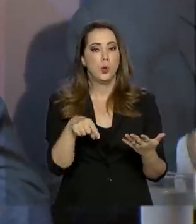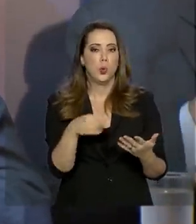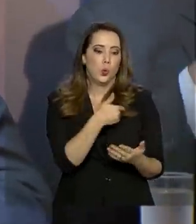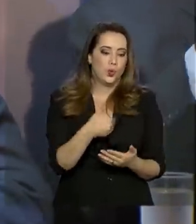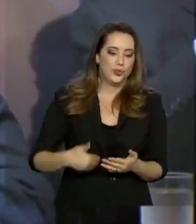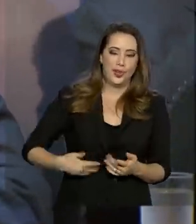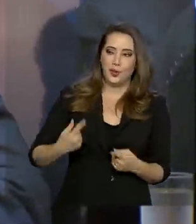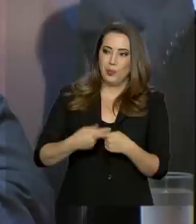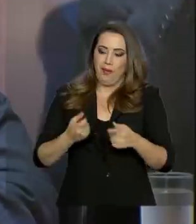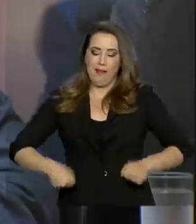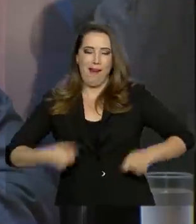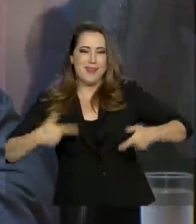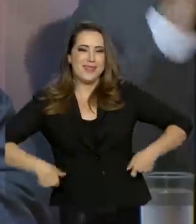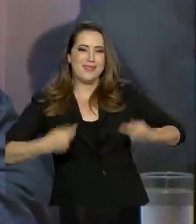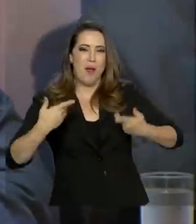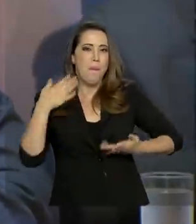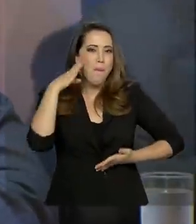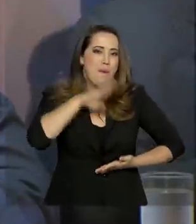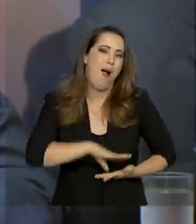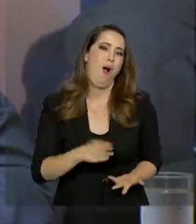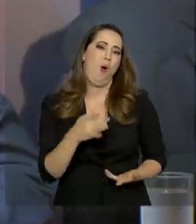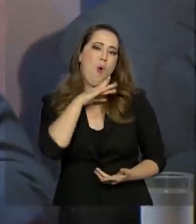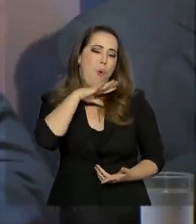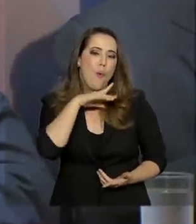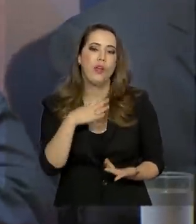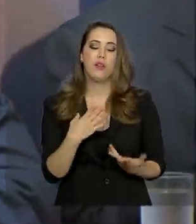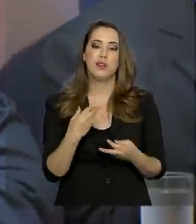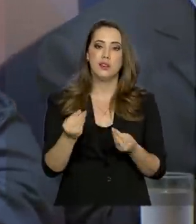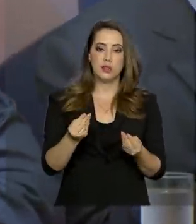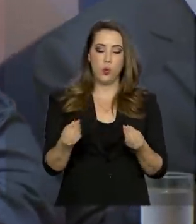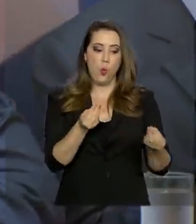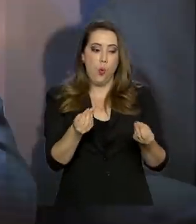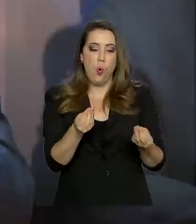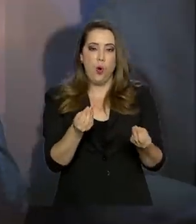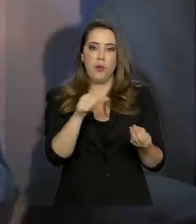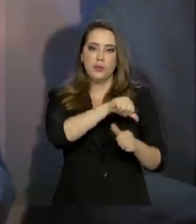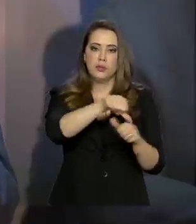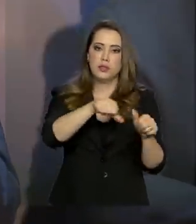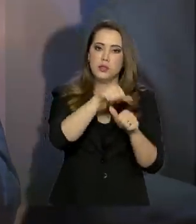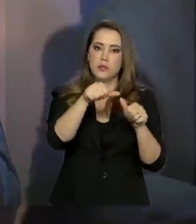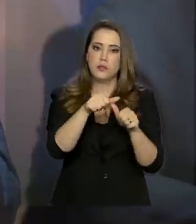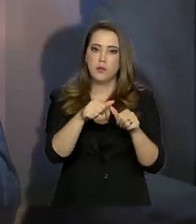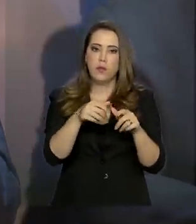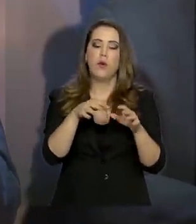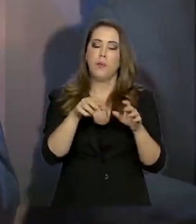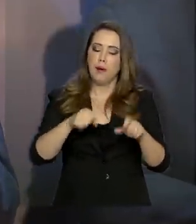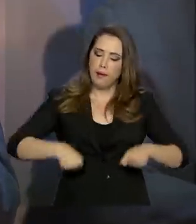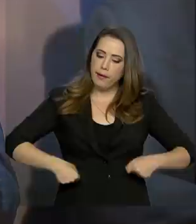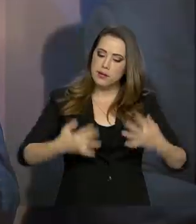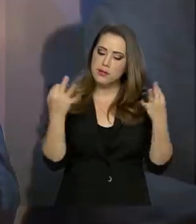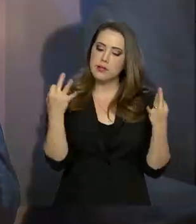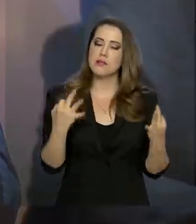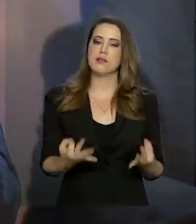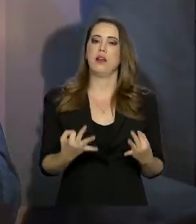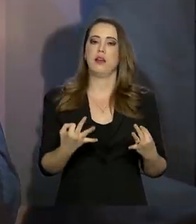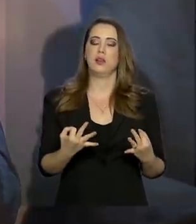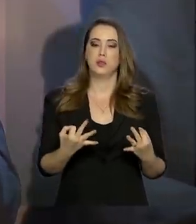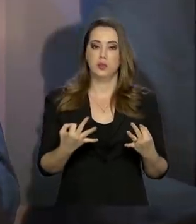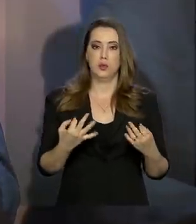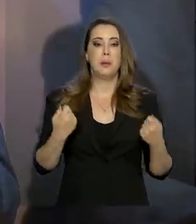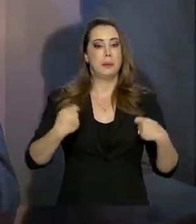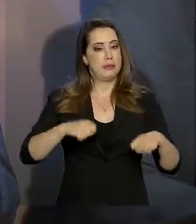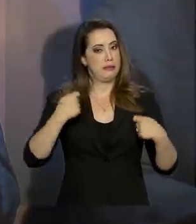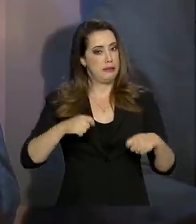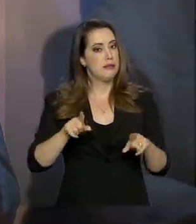gasta muito e gasta mal, numa máquina eficiente e fraterna, sabendo que temos que manter a